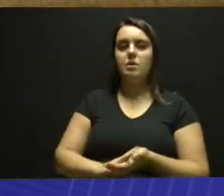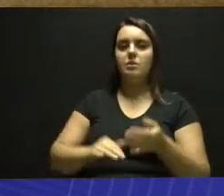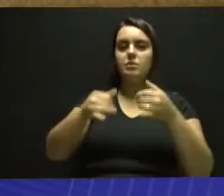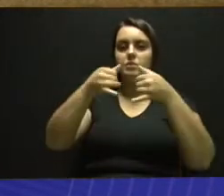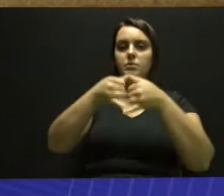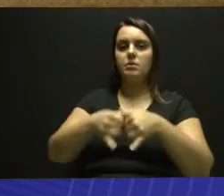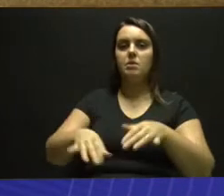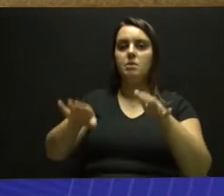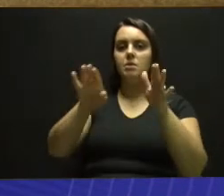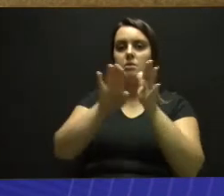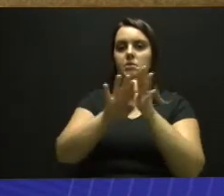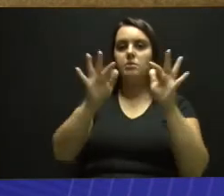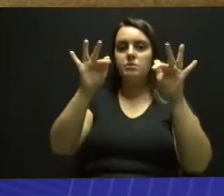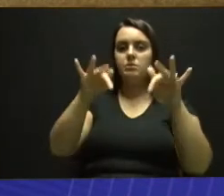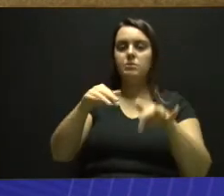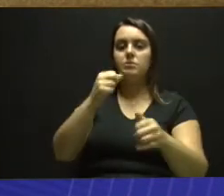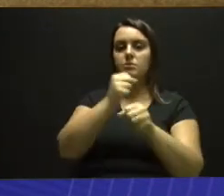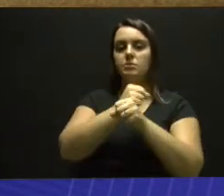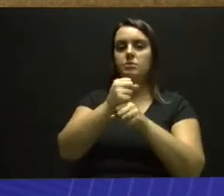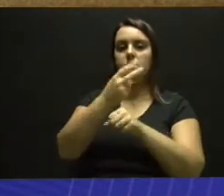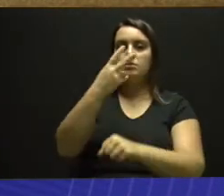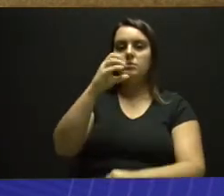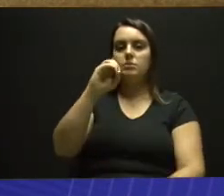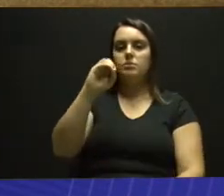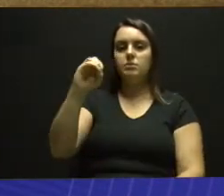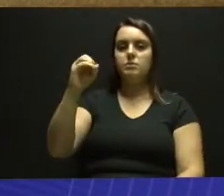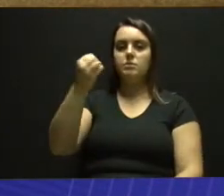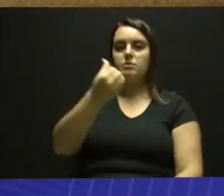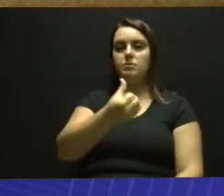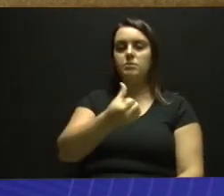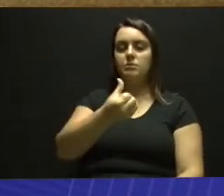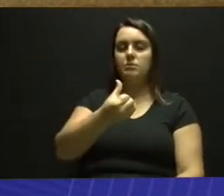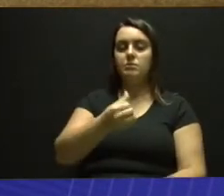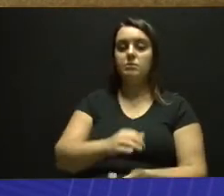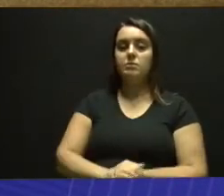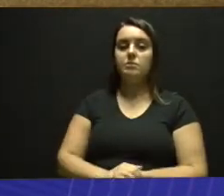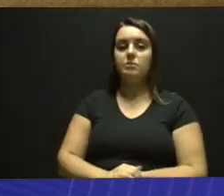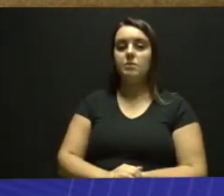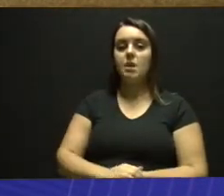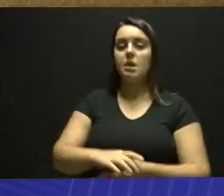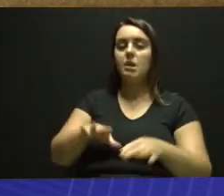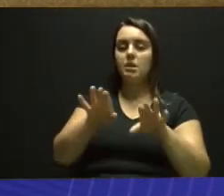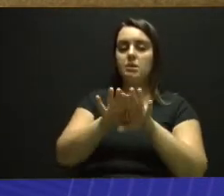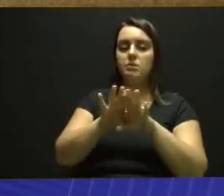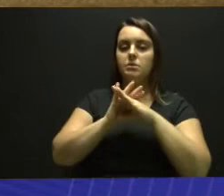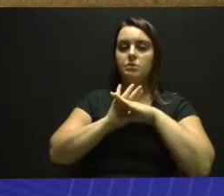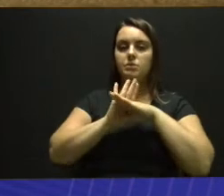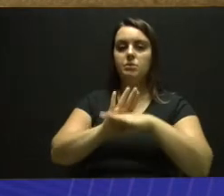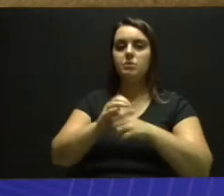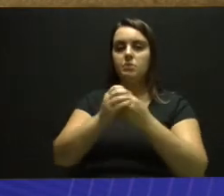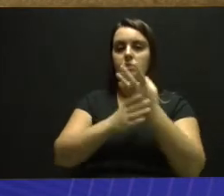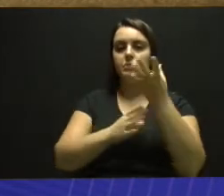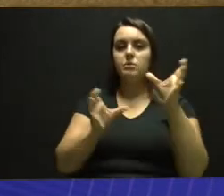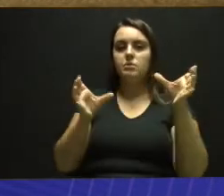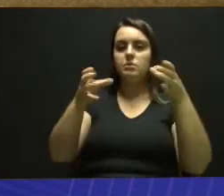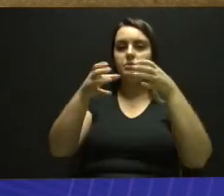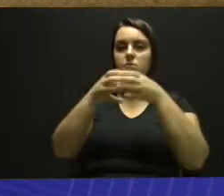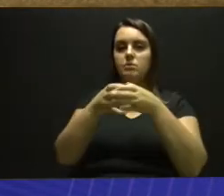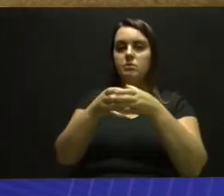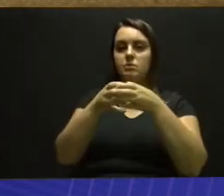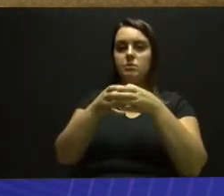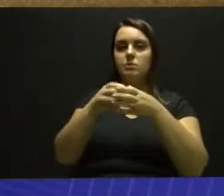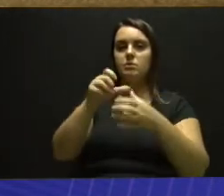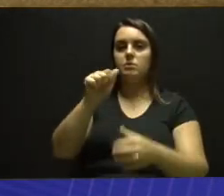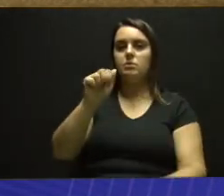do mandato em 2006 osmar teve uma grande colaboração na fundação da comunidade afrodescendente